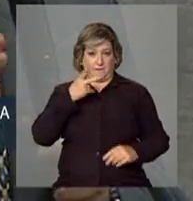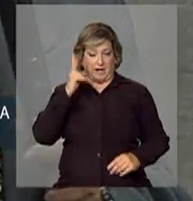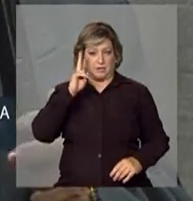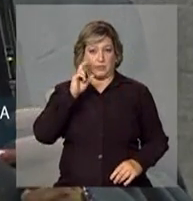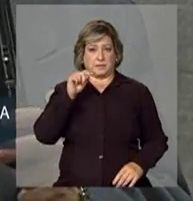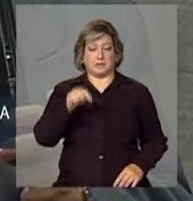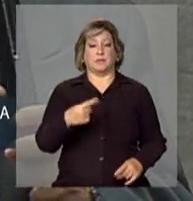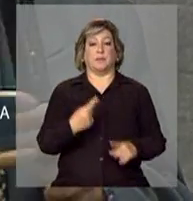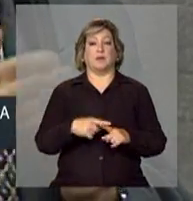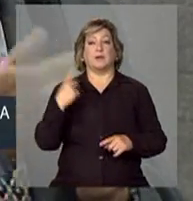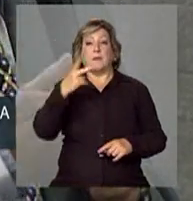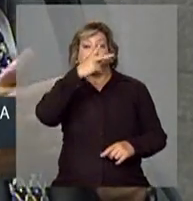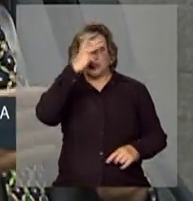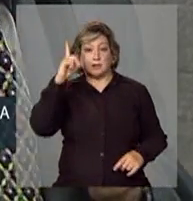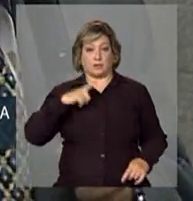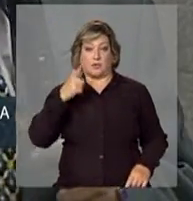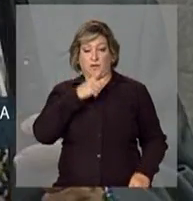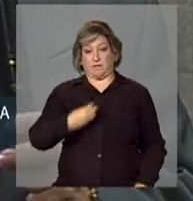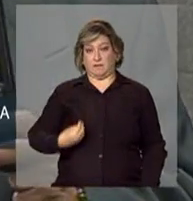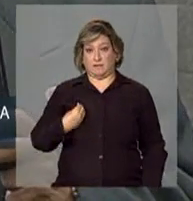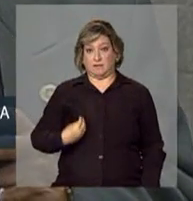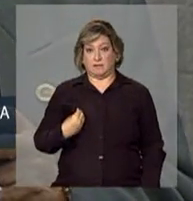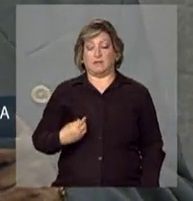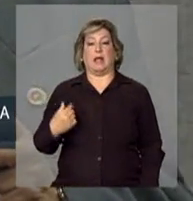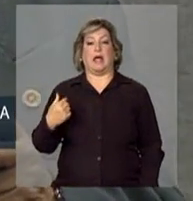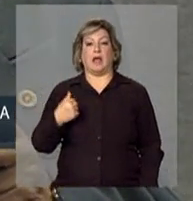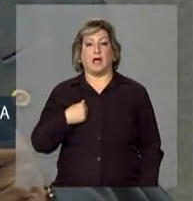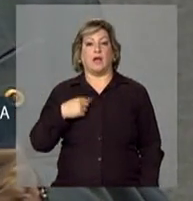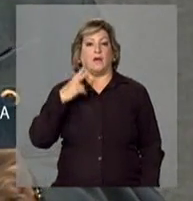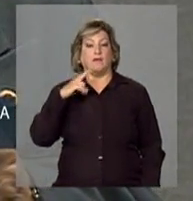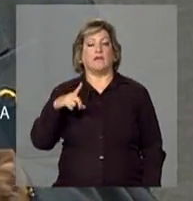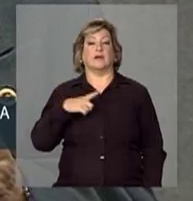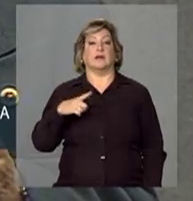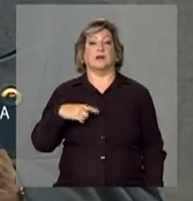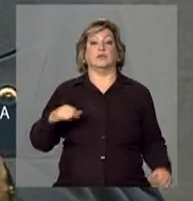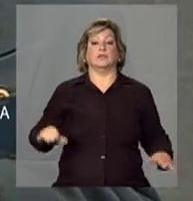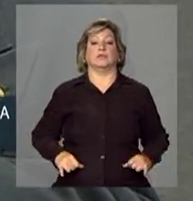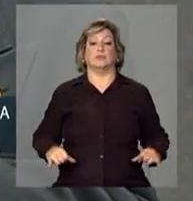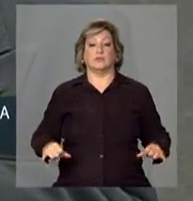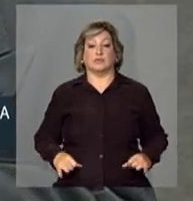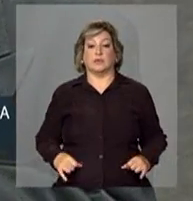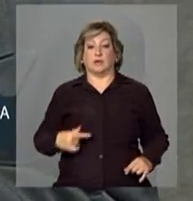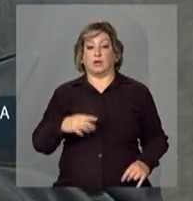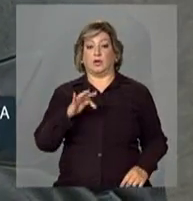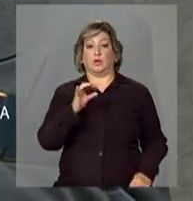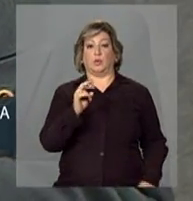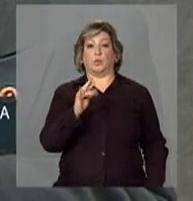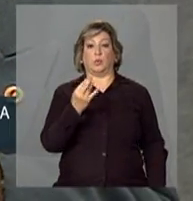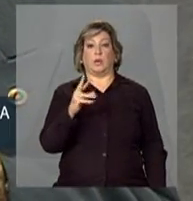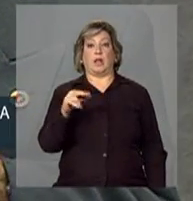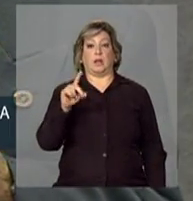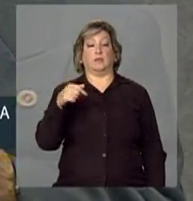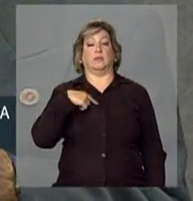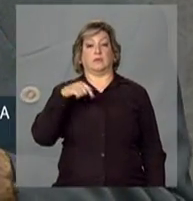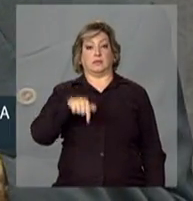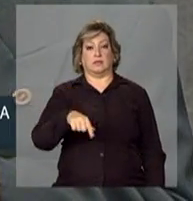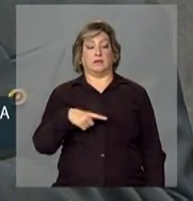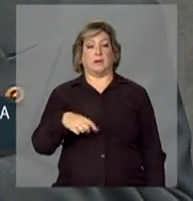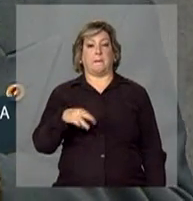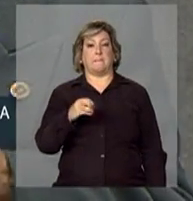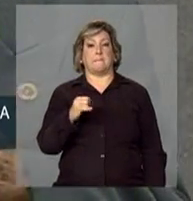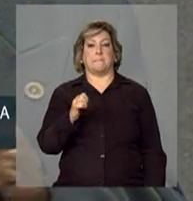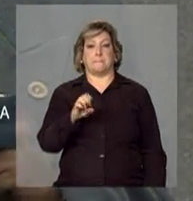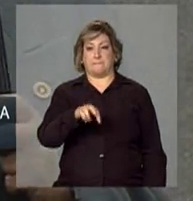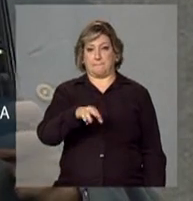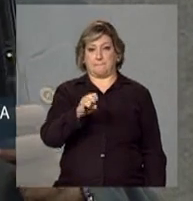Dos sobreviventes, eu vivi a evolução técnica da tortura no corpo. Eu era torturado aqui pelo Meira Matos,